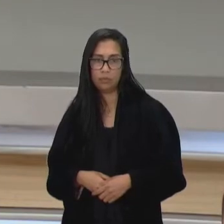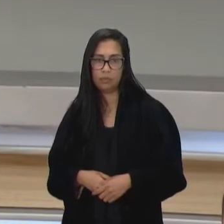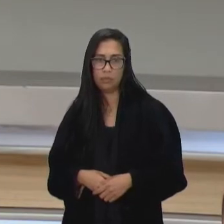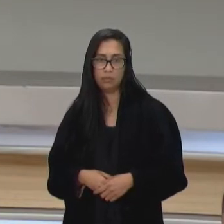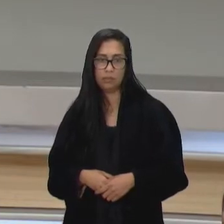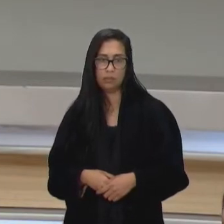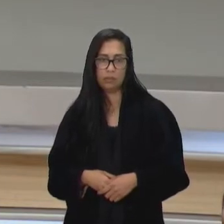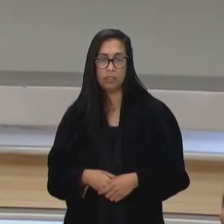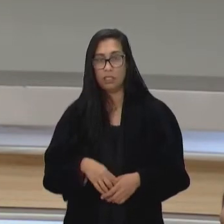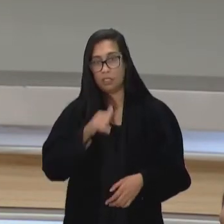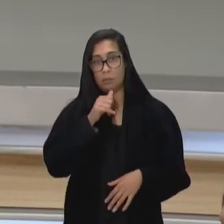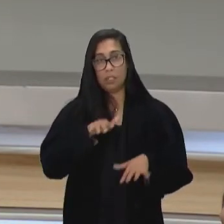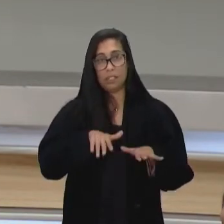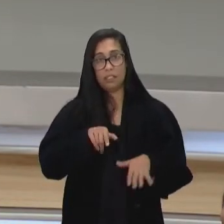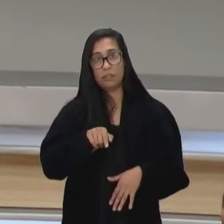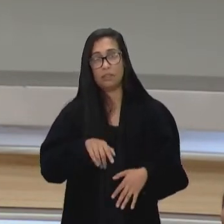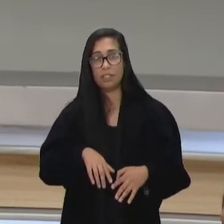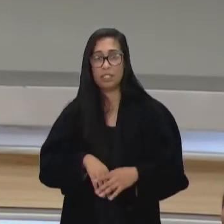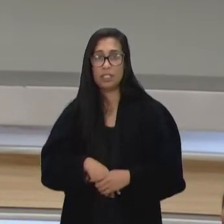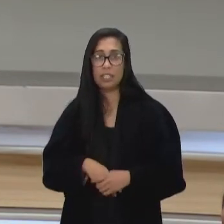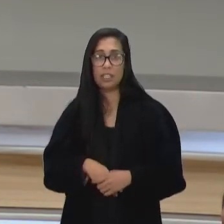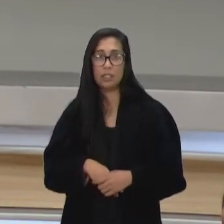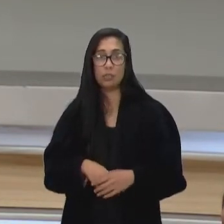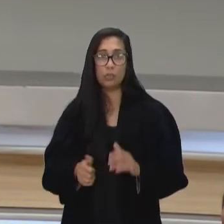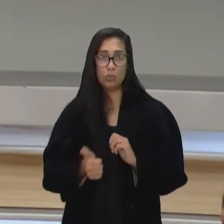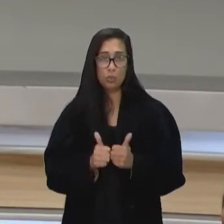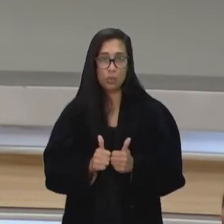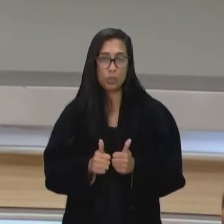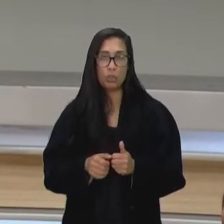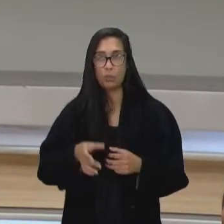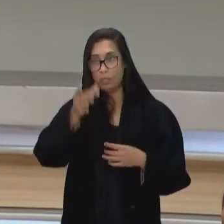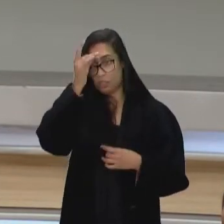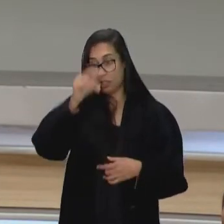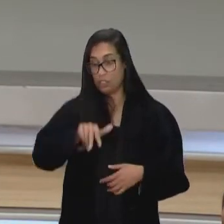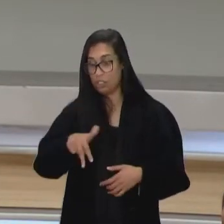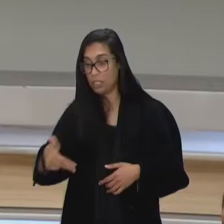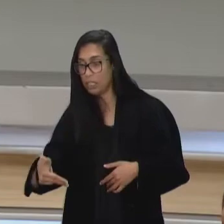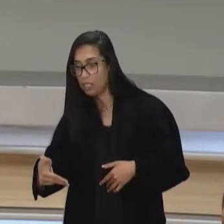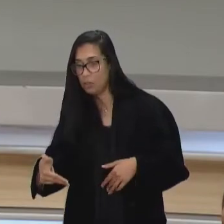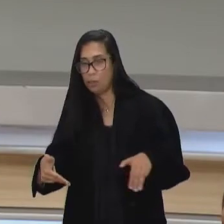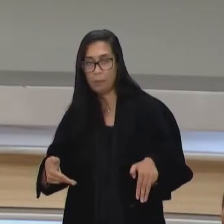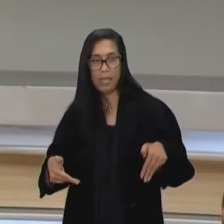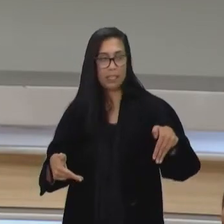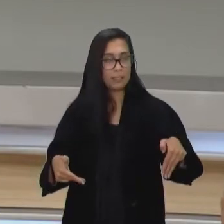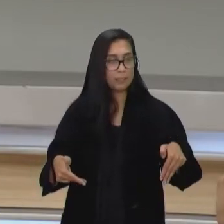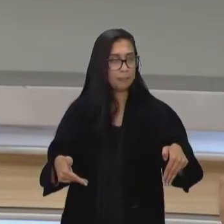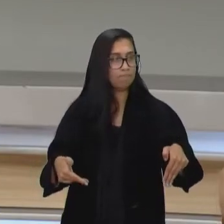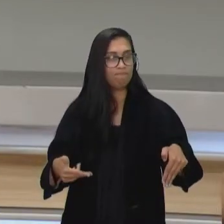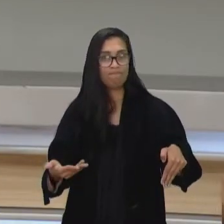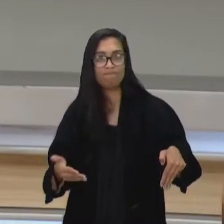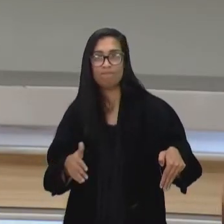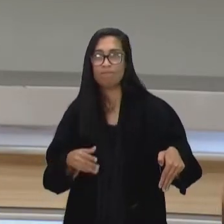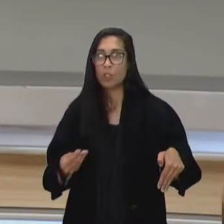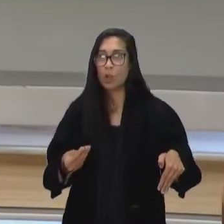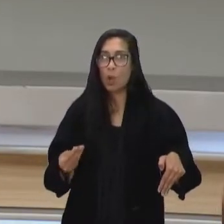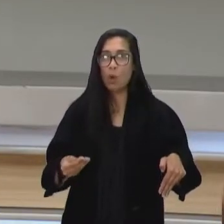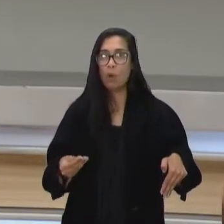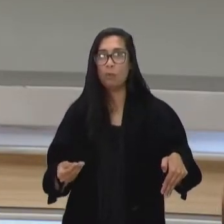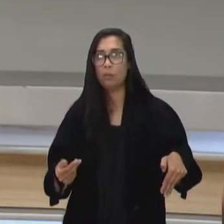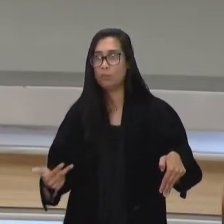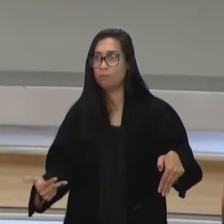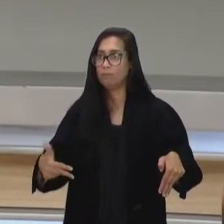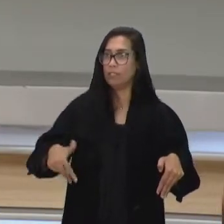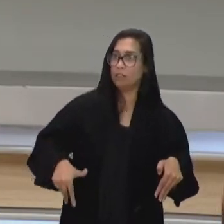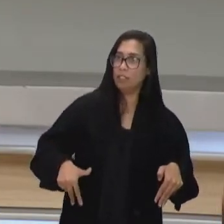isso. E aí, então eu levantei. Tá bom, você levantou. Então agora eu vou correr atrás e vou pegar